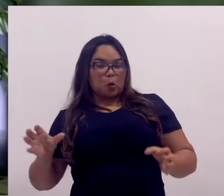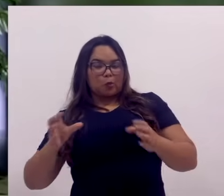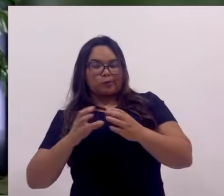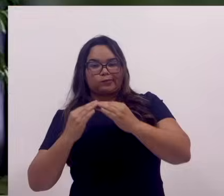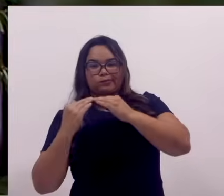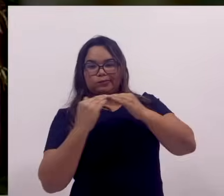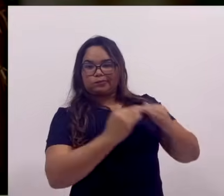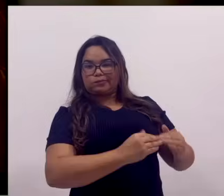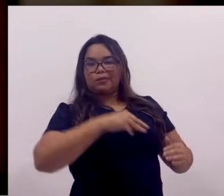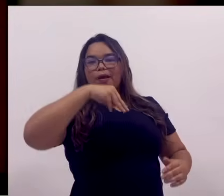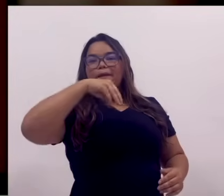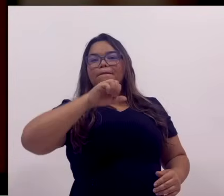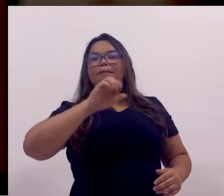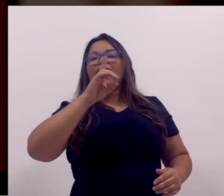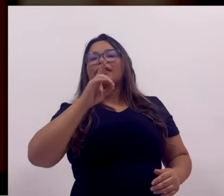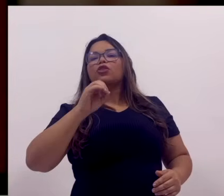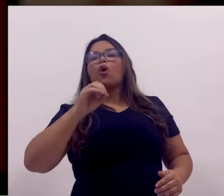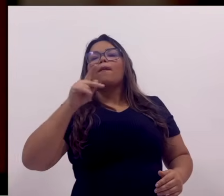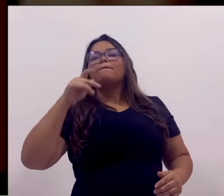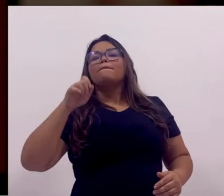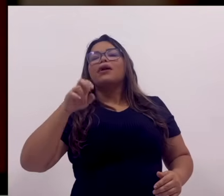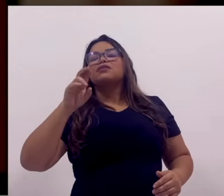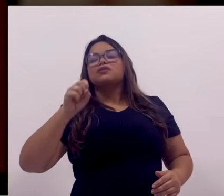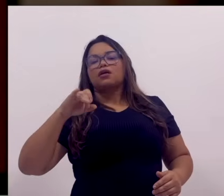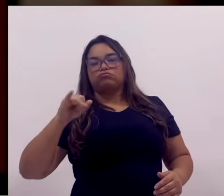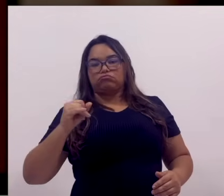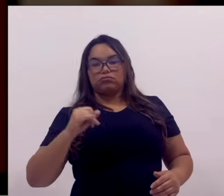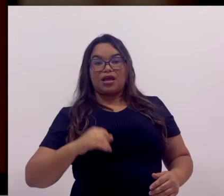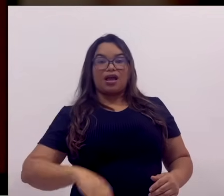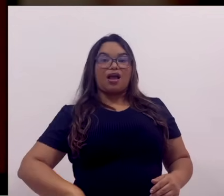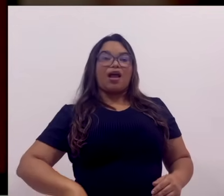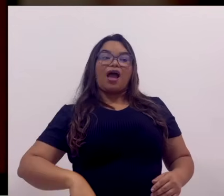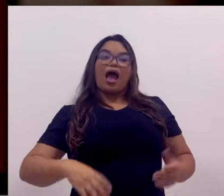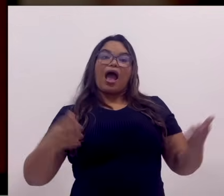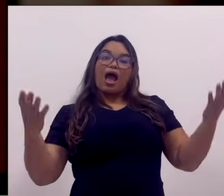E então o clero foi expulso e se estabeleceu aqui nesta cidade.